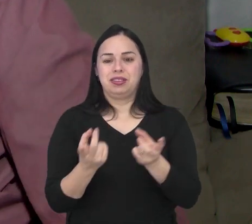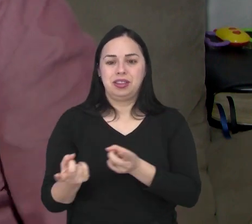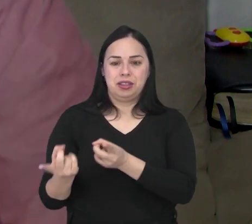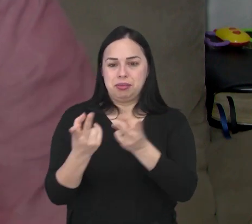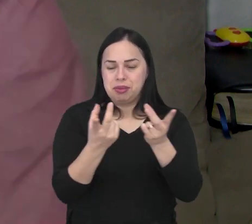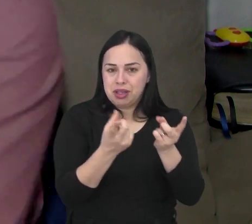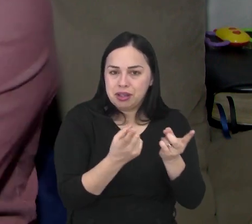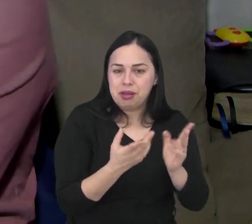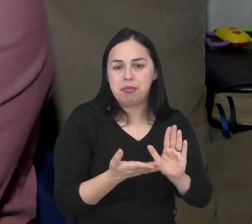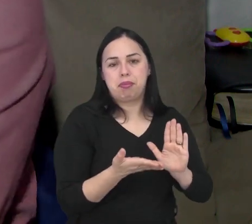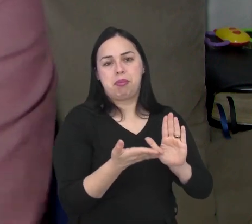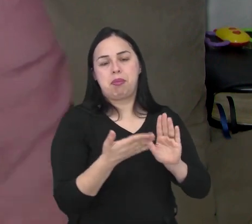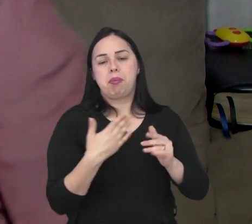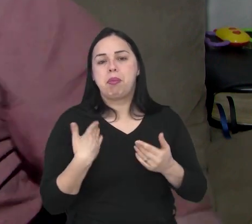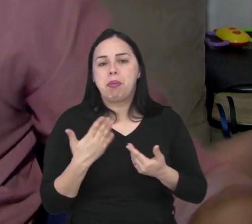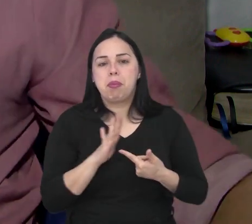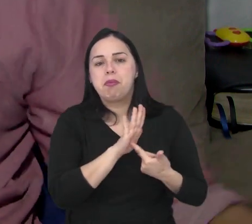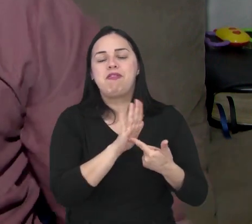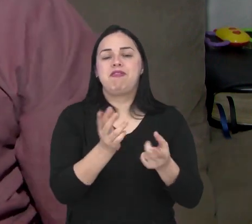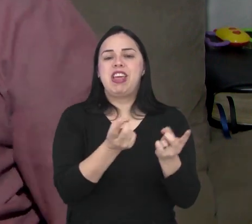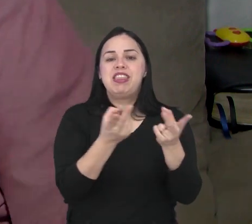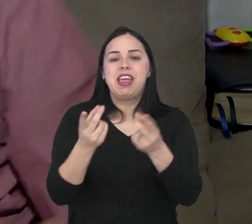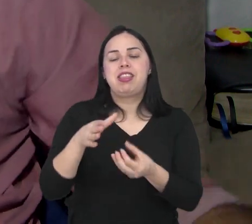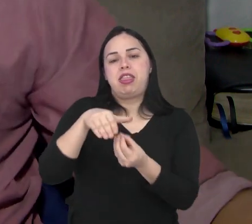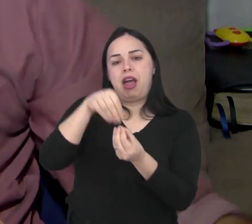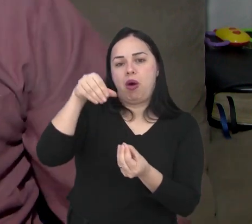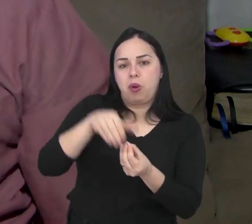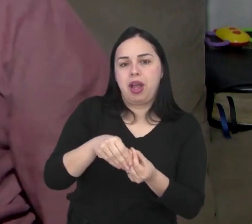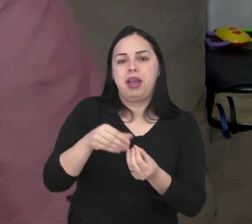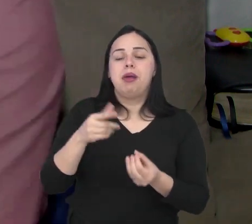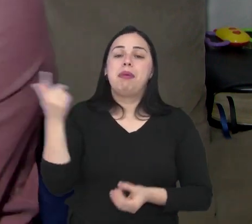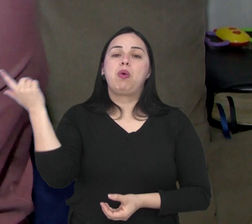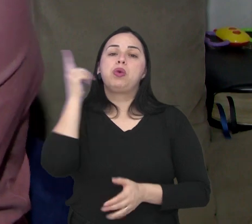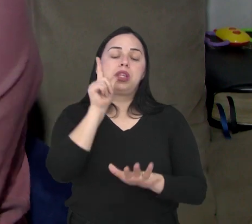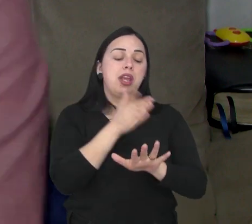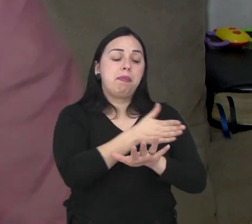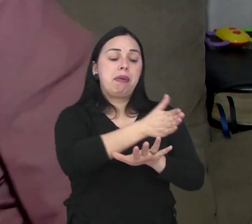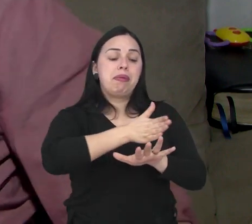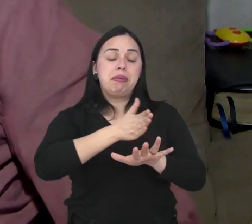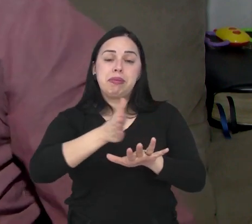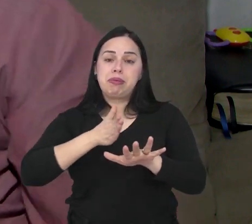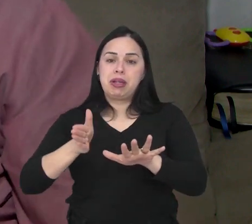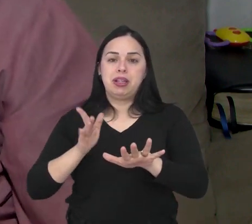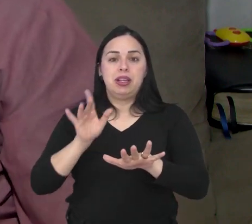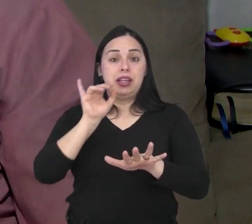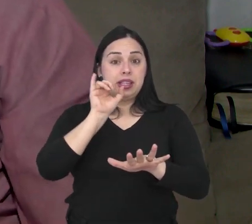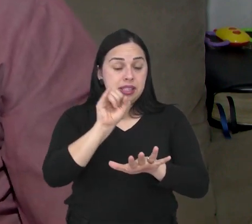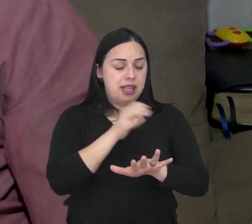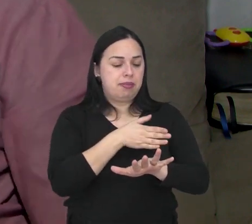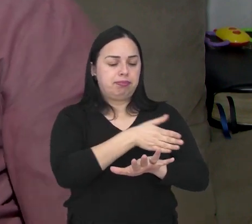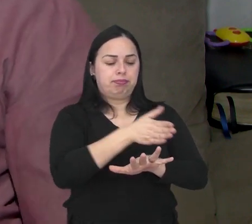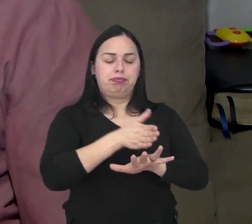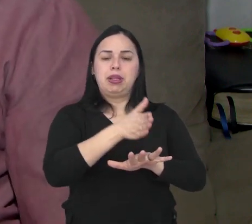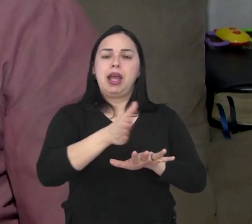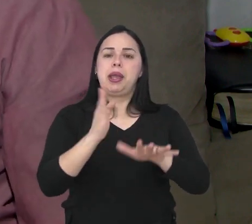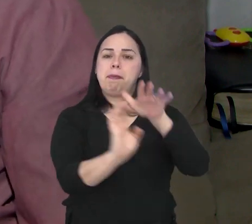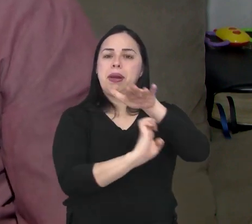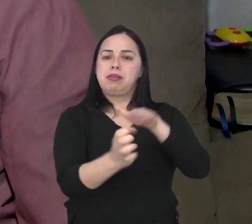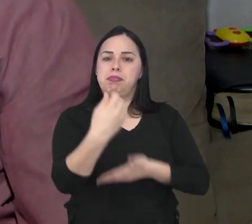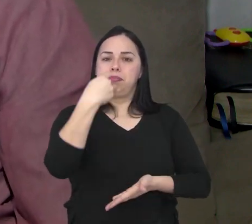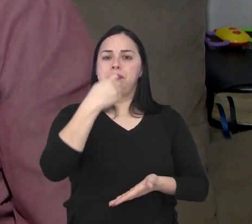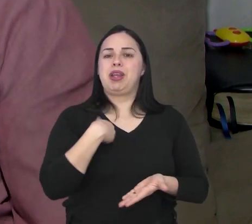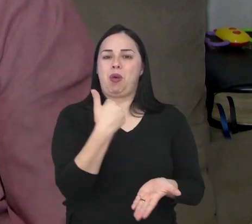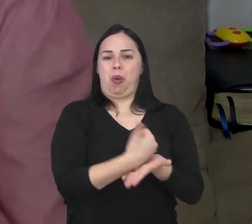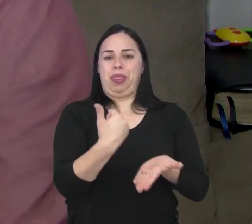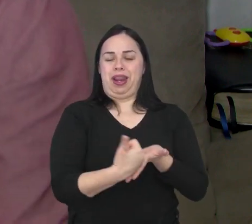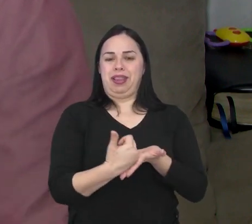conseguir levar esse projeto, levar esses salgados até essas empresas para a gente aumentar o leque. Quanto mais aumentar o leque de